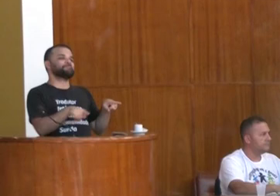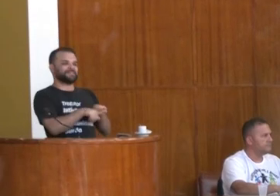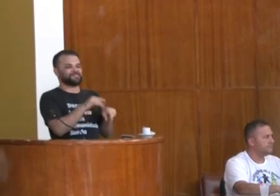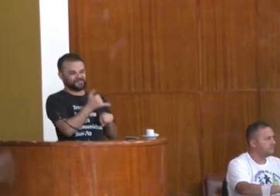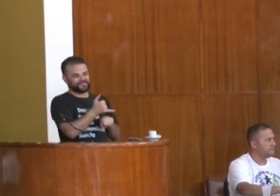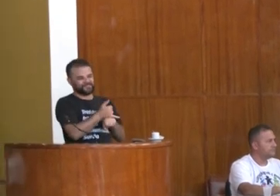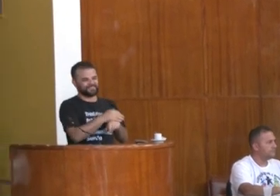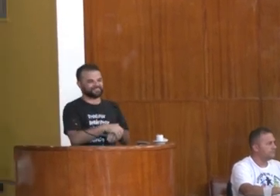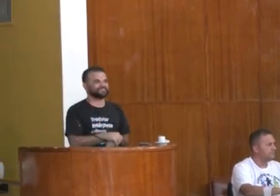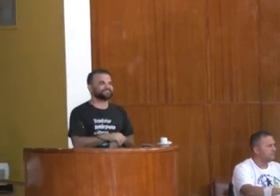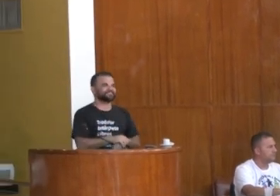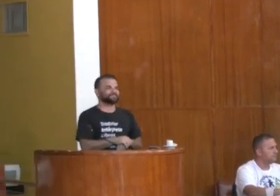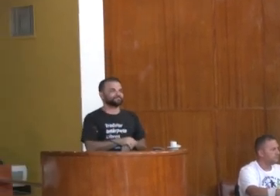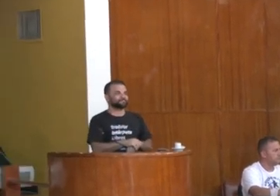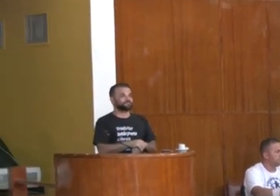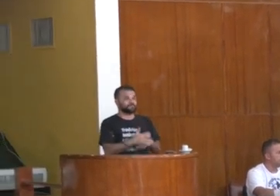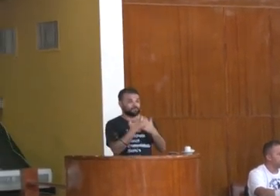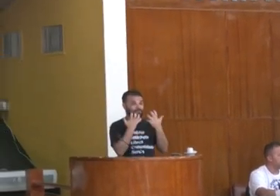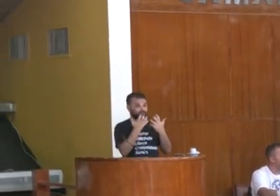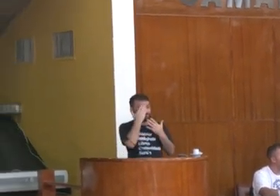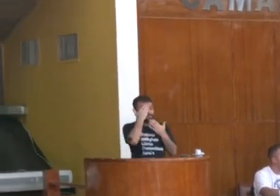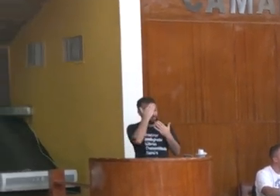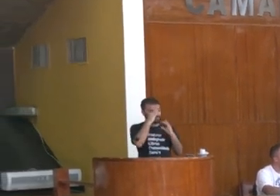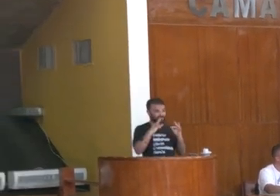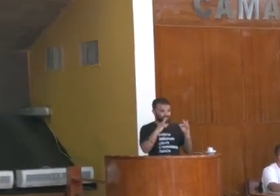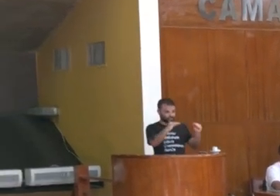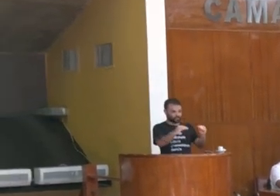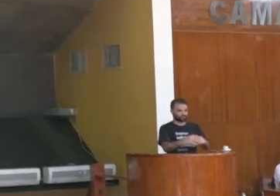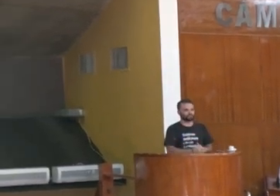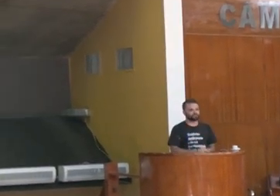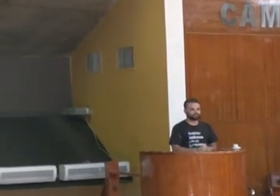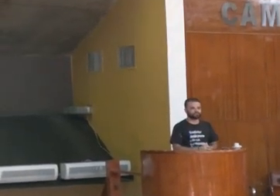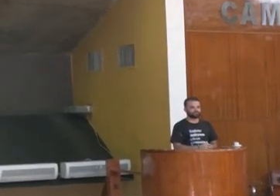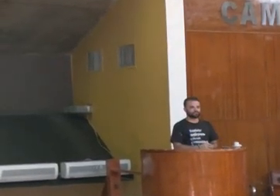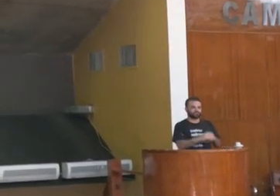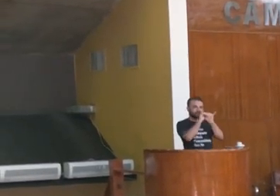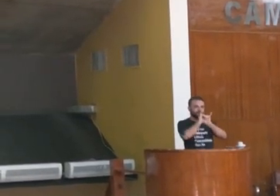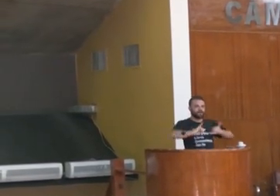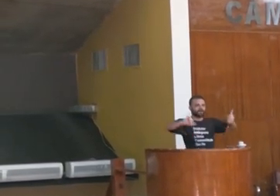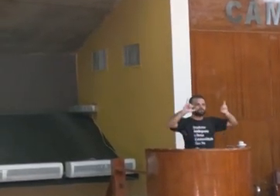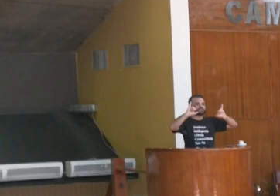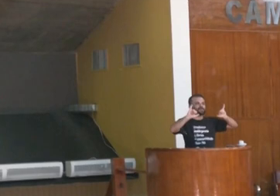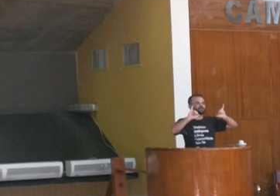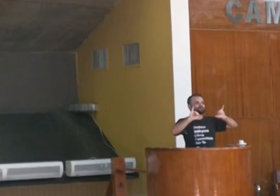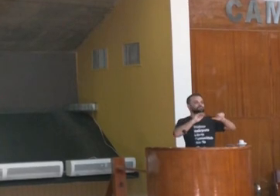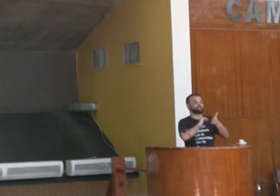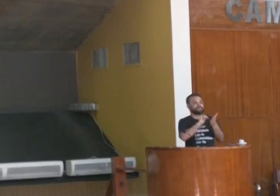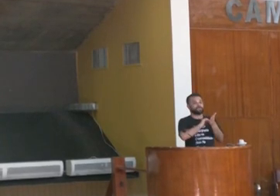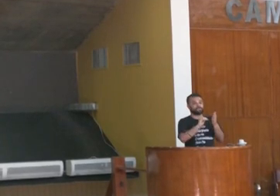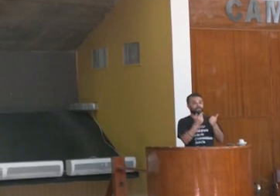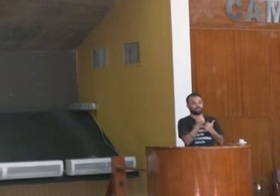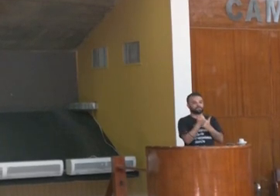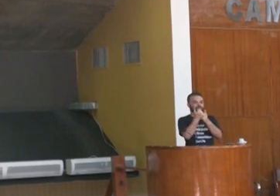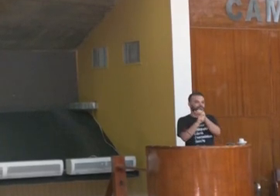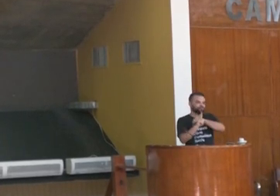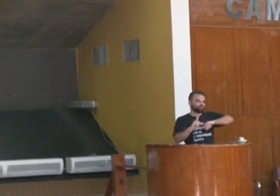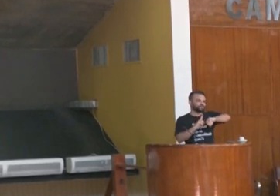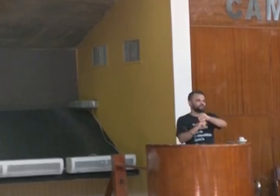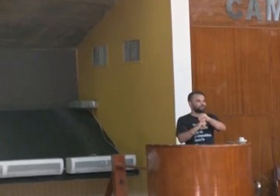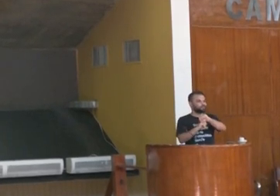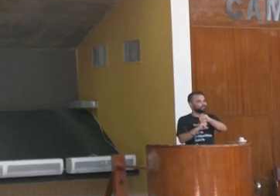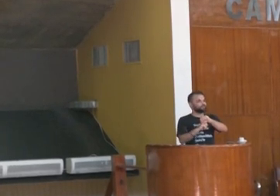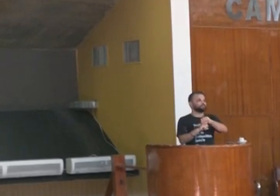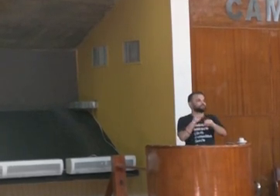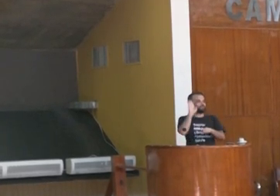de Volta Redonda. Quero agradecer muito a todos aí e dizer que a Secretaria de Assistência Social de Barra Mansa aberta a toda